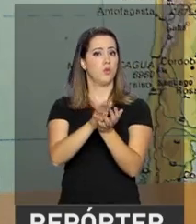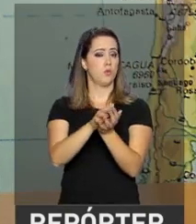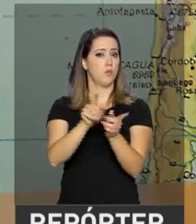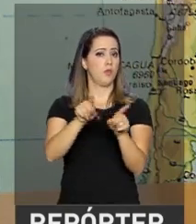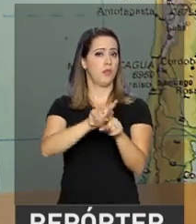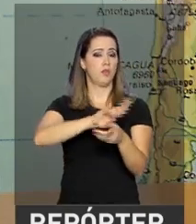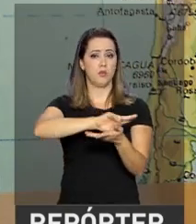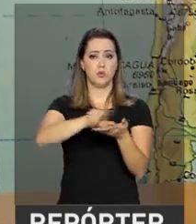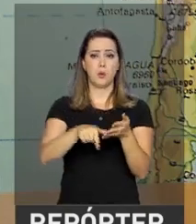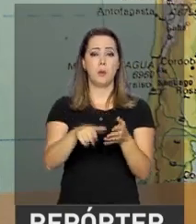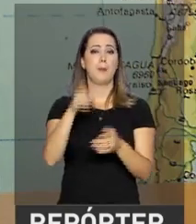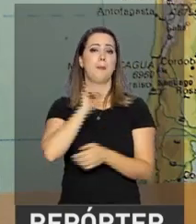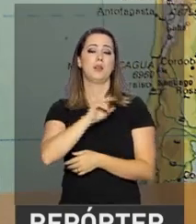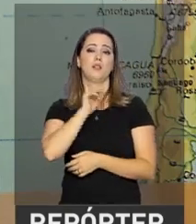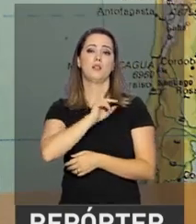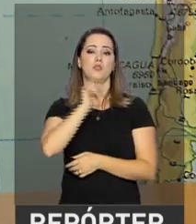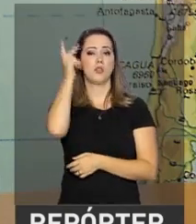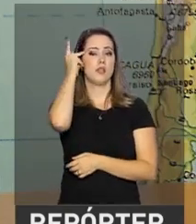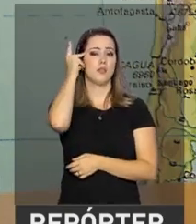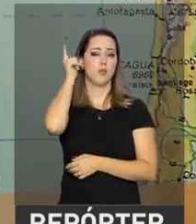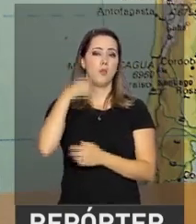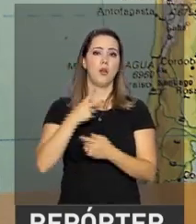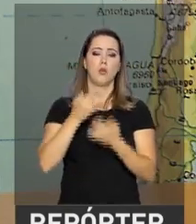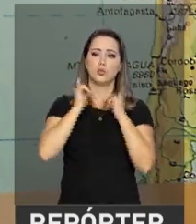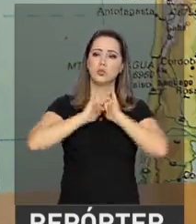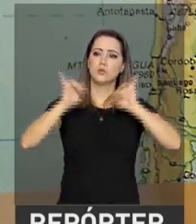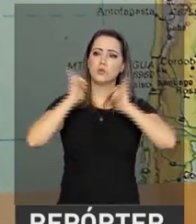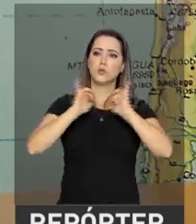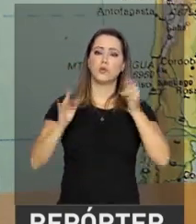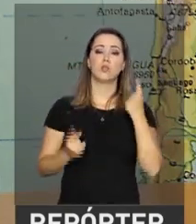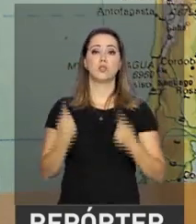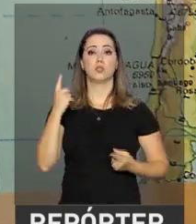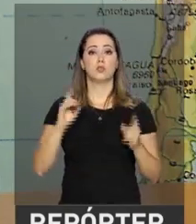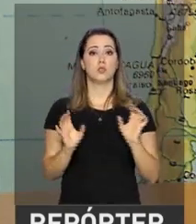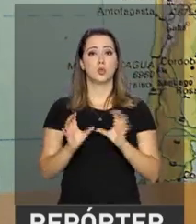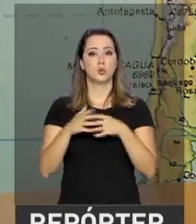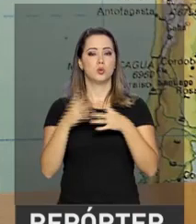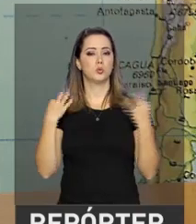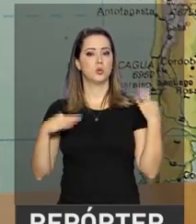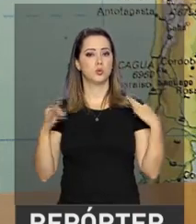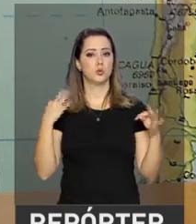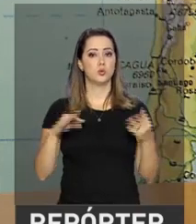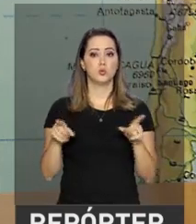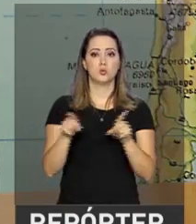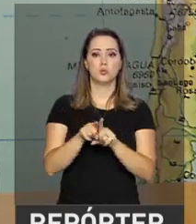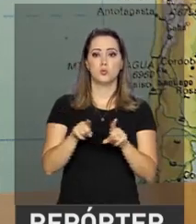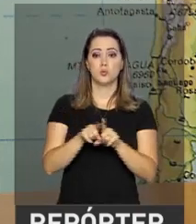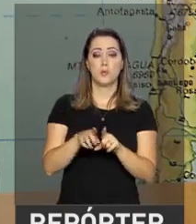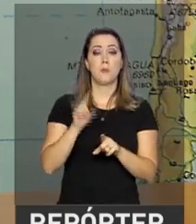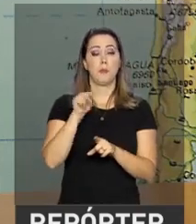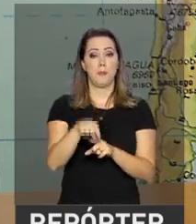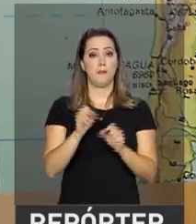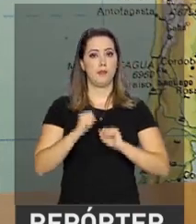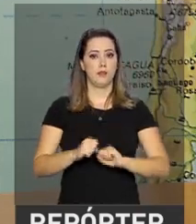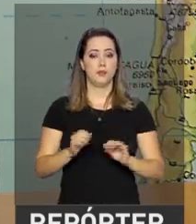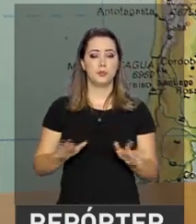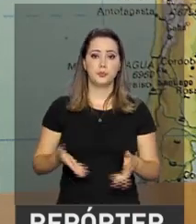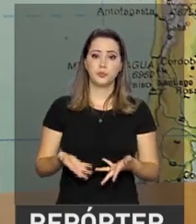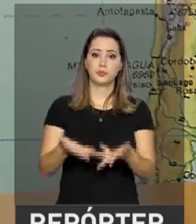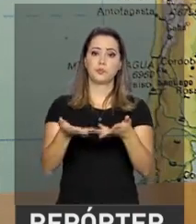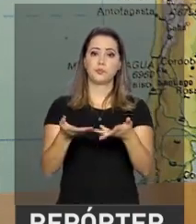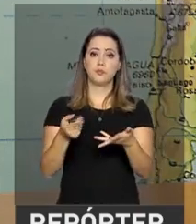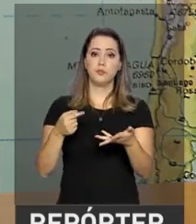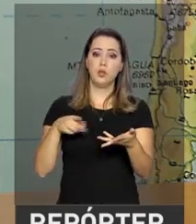Belo Horizonte, São Paulo, divulgando o Carnaval para que as agências de viagem e para que as operadoras de turismo pudessem